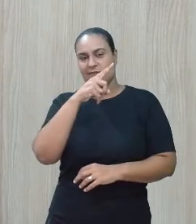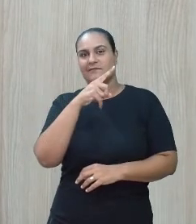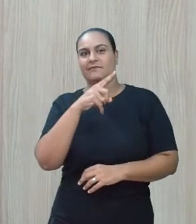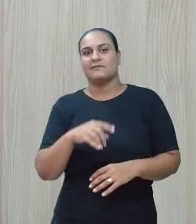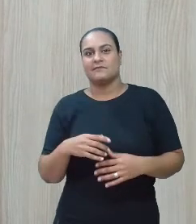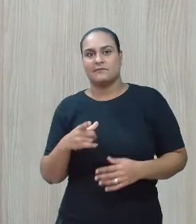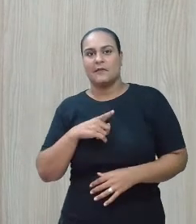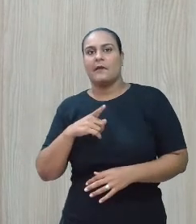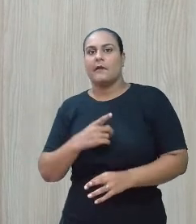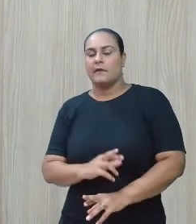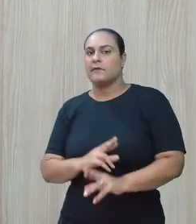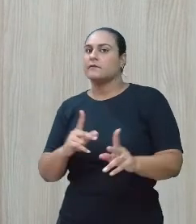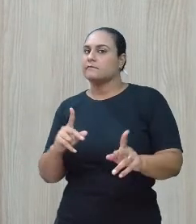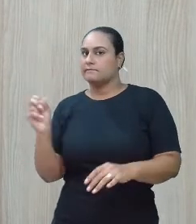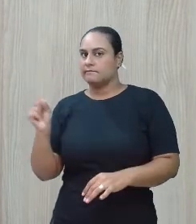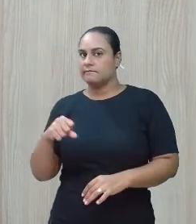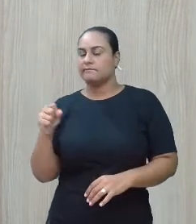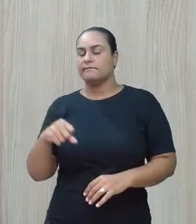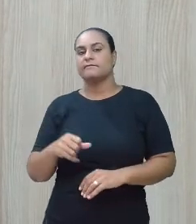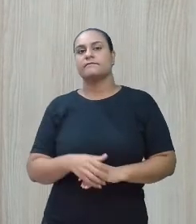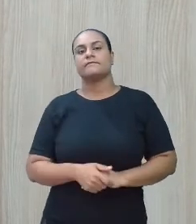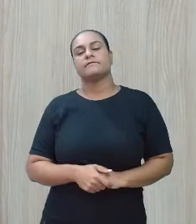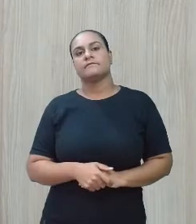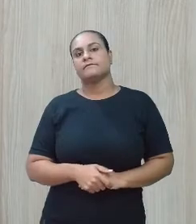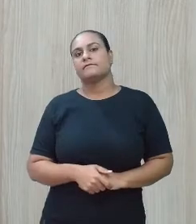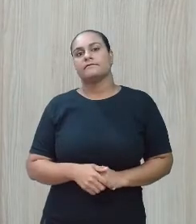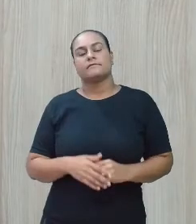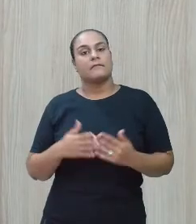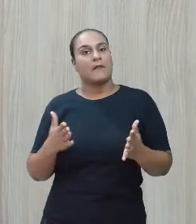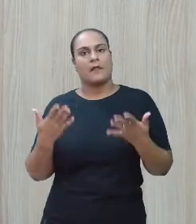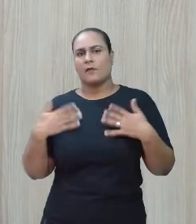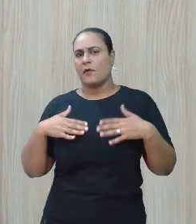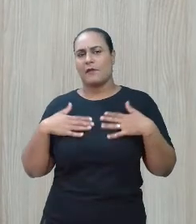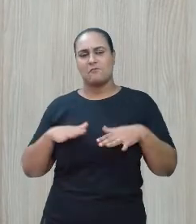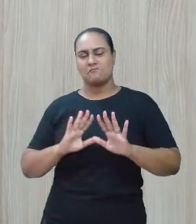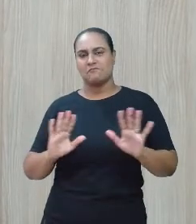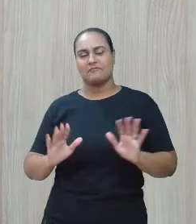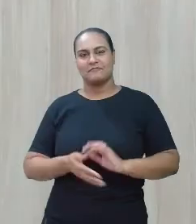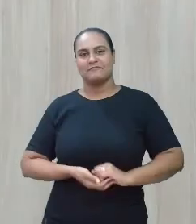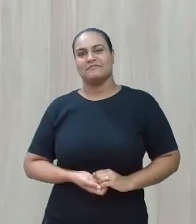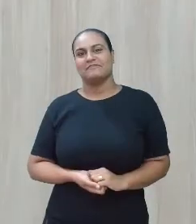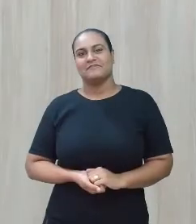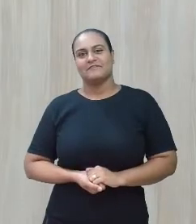Então tem essa diferença, o Igor acertou. No mais, tá tudo tranquilo.